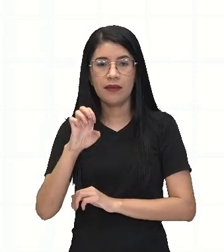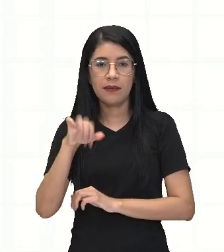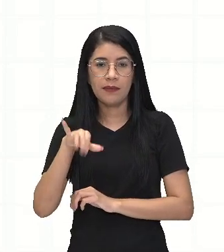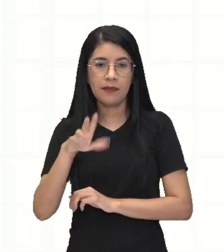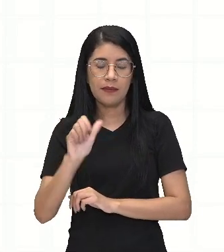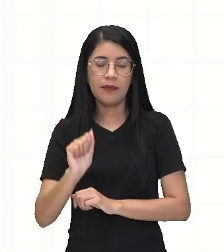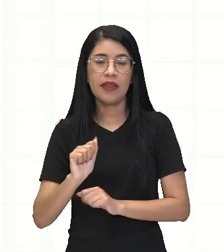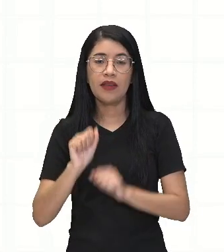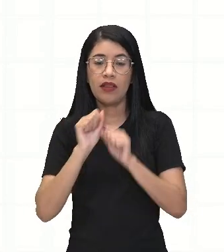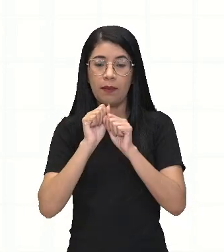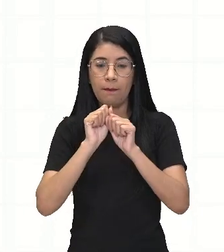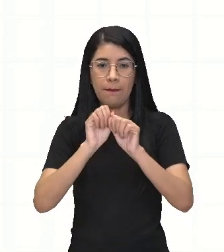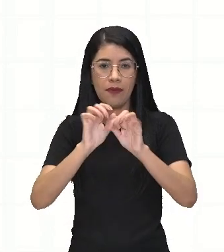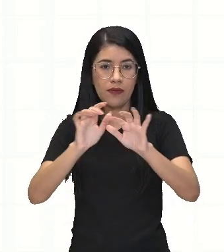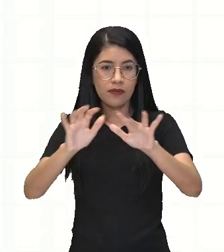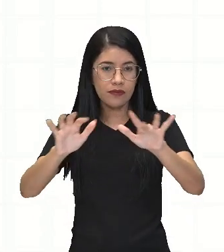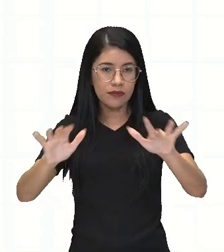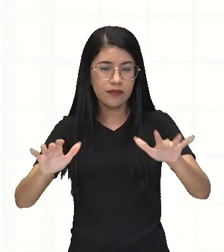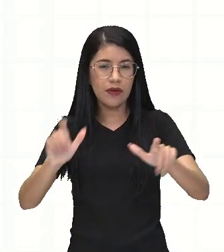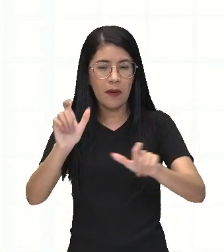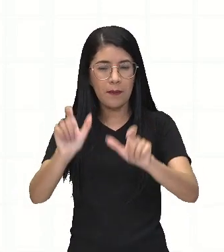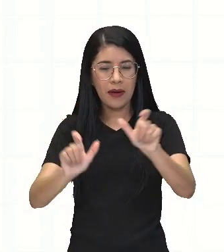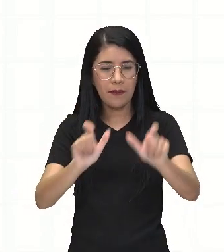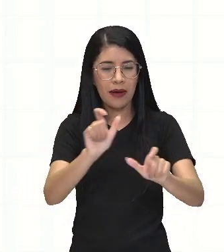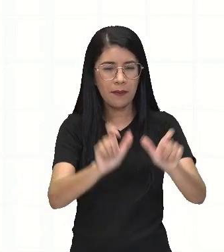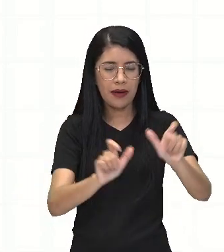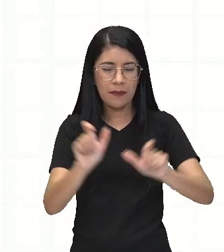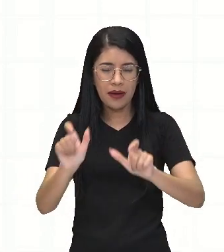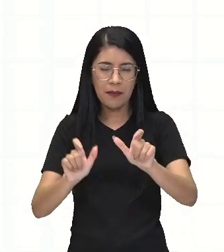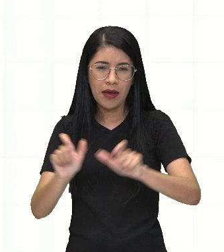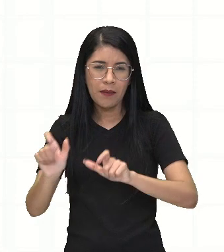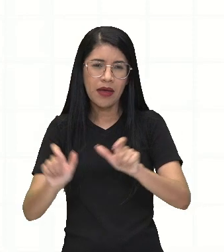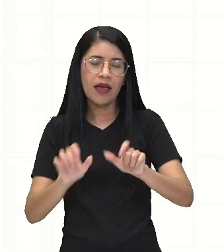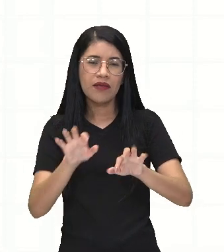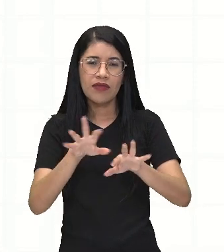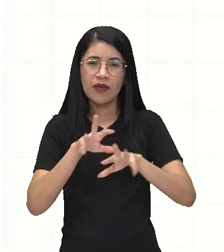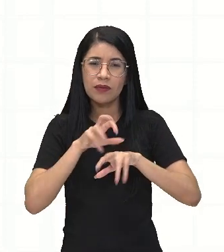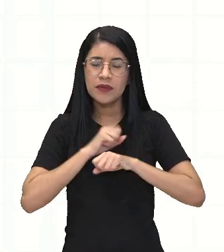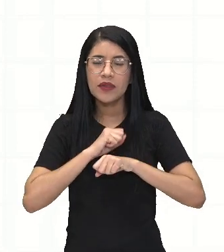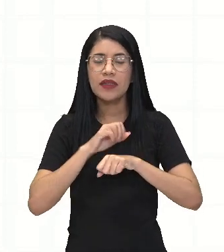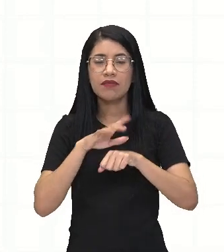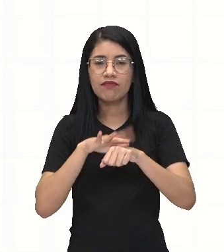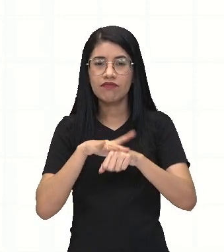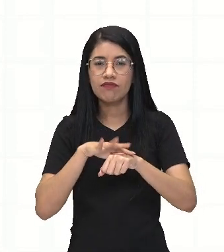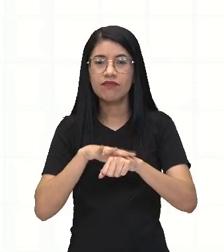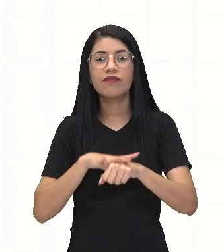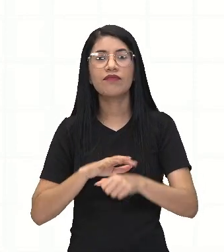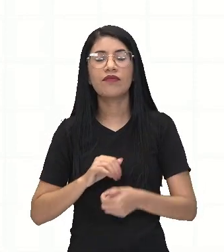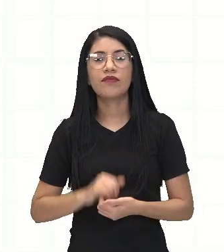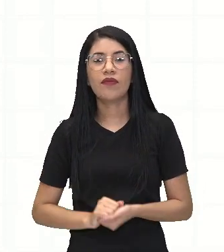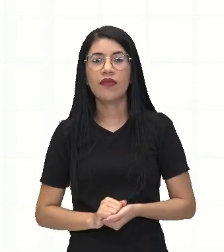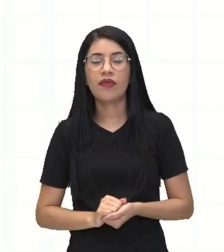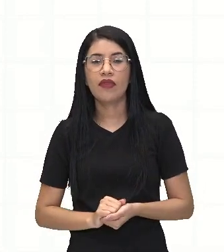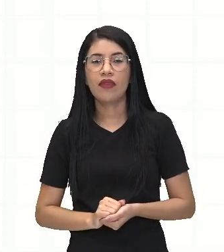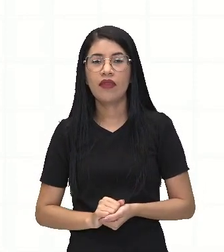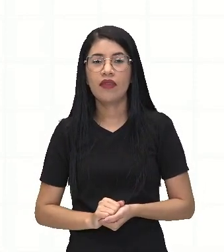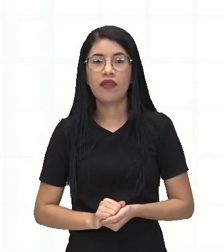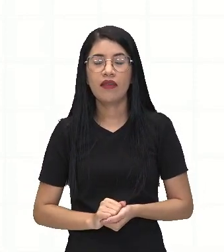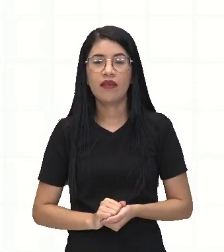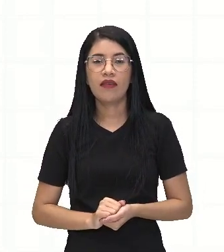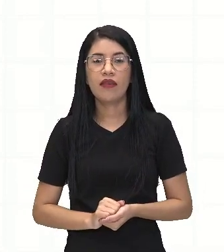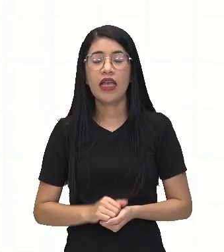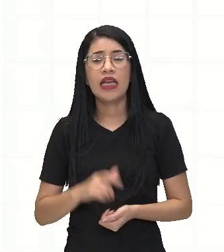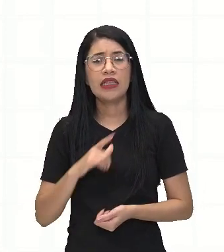um grande número de pessoas, infecta um grande número de pessoas em todo o mundo. E nós tivemos aí o caso